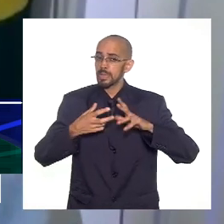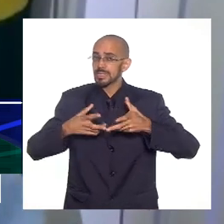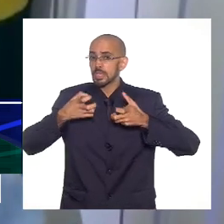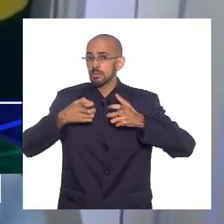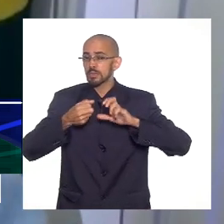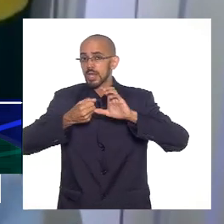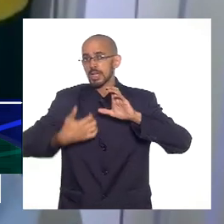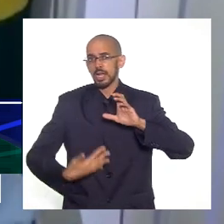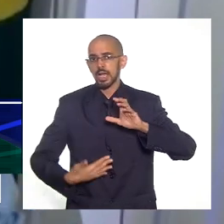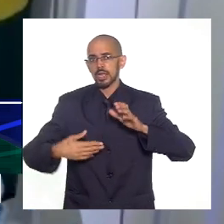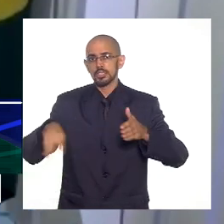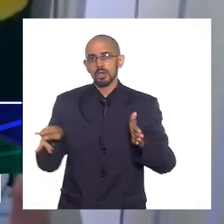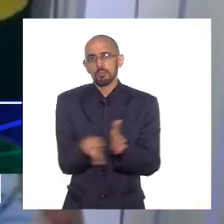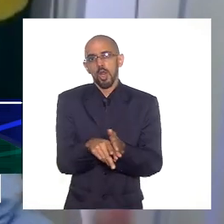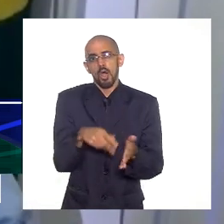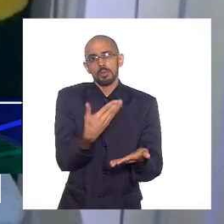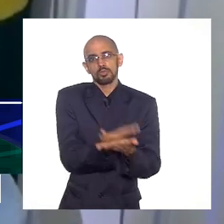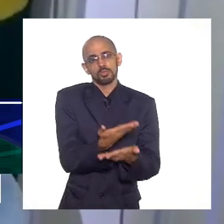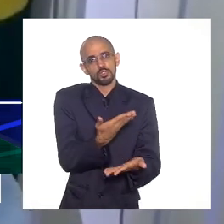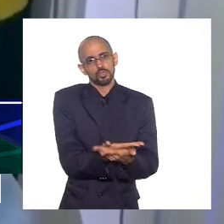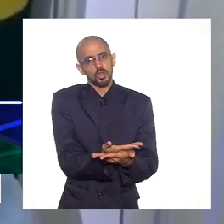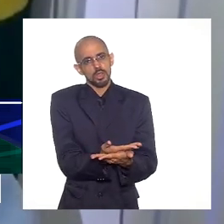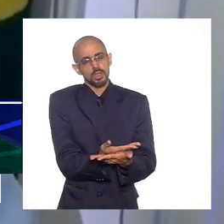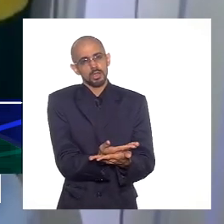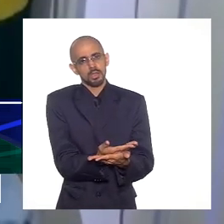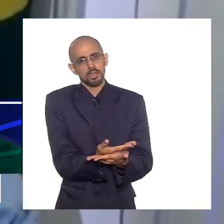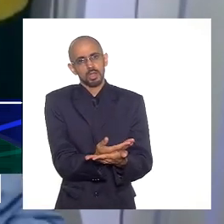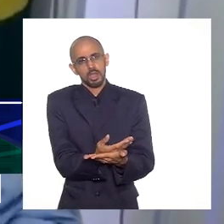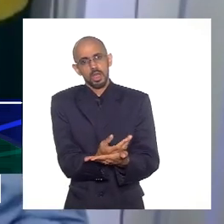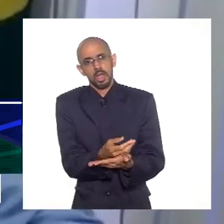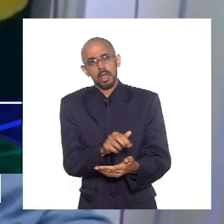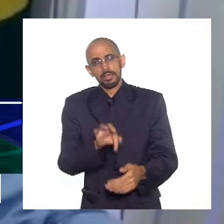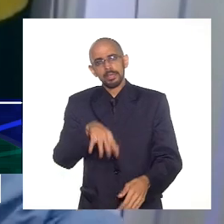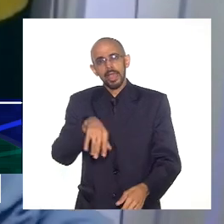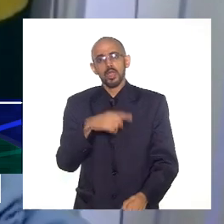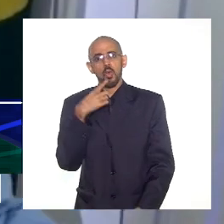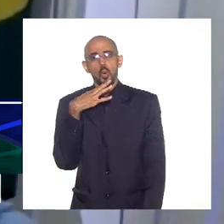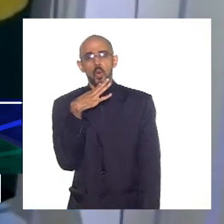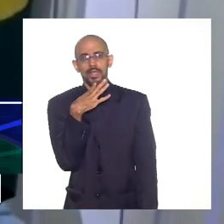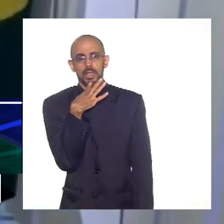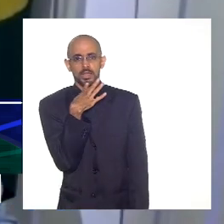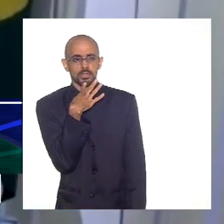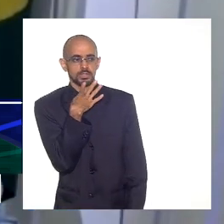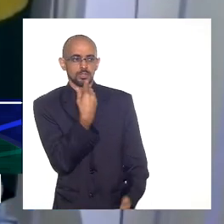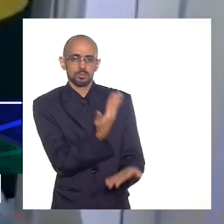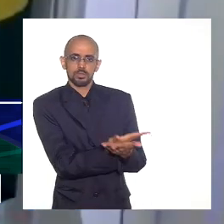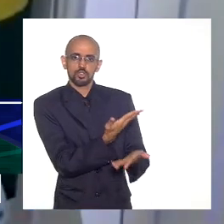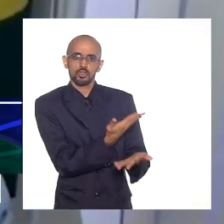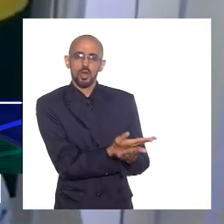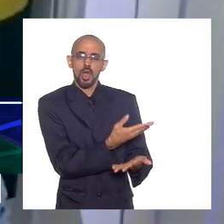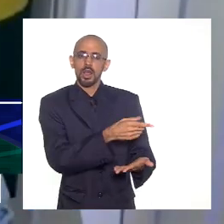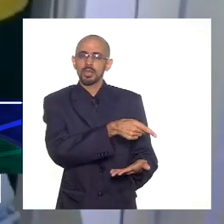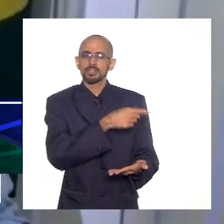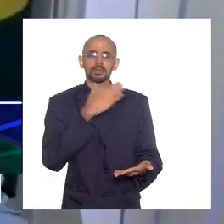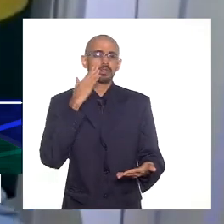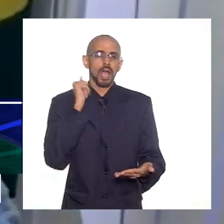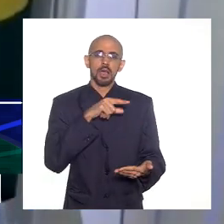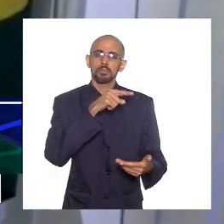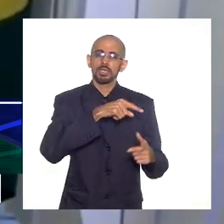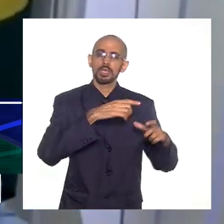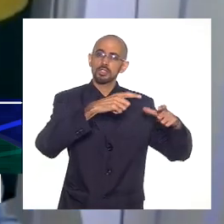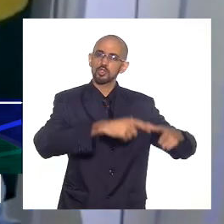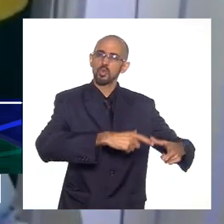uma escola, né? E quem conhece o chão da escola, quem entende o funcionamento da escola, sabe que a